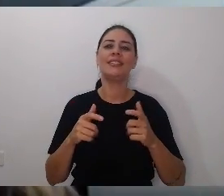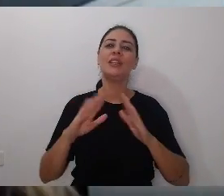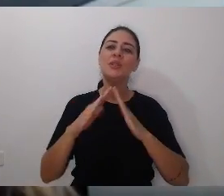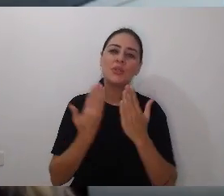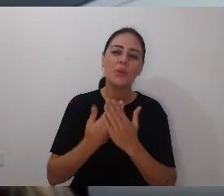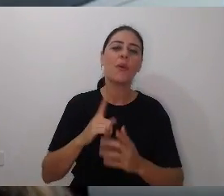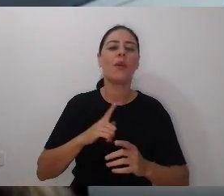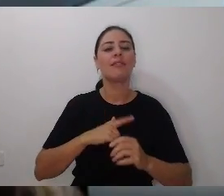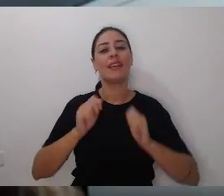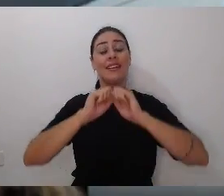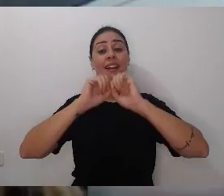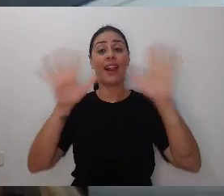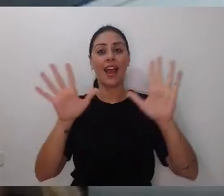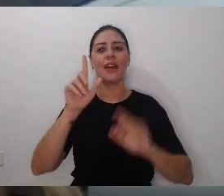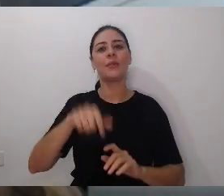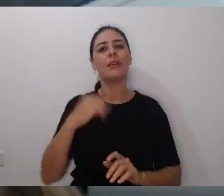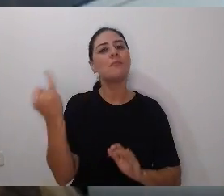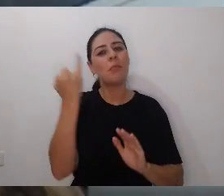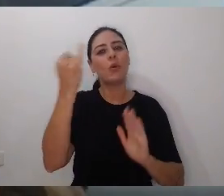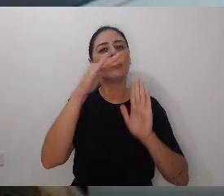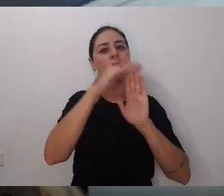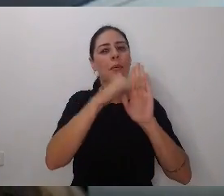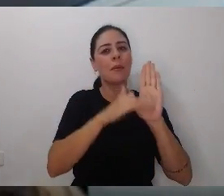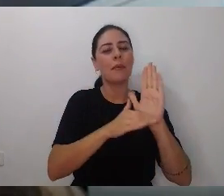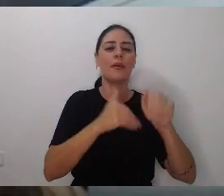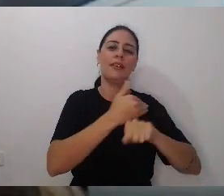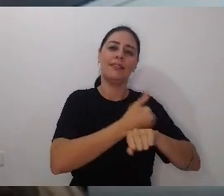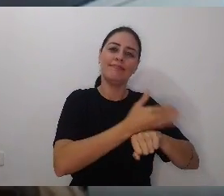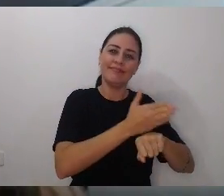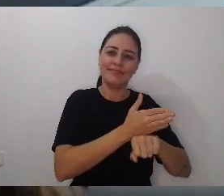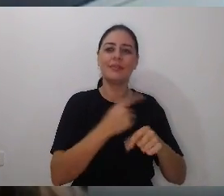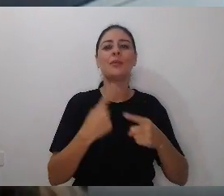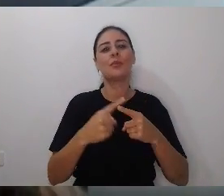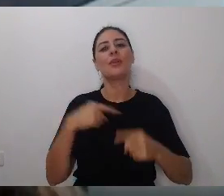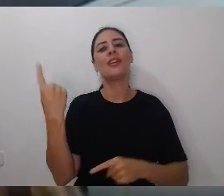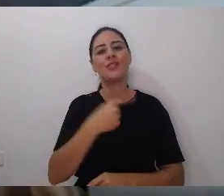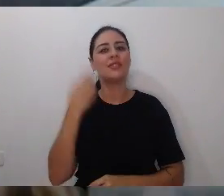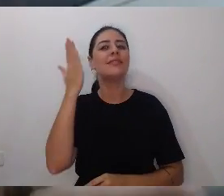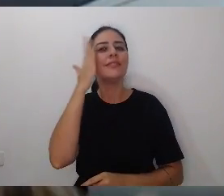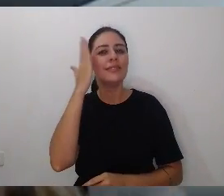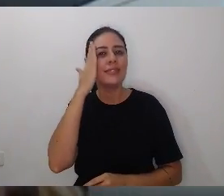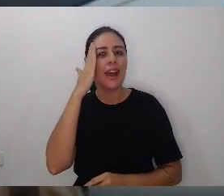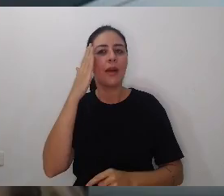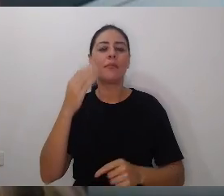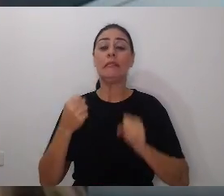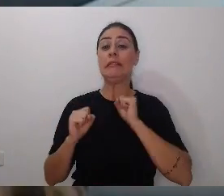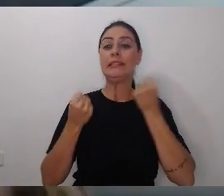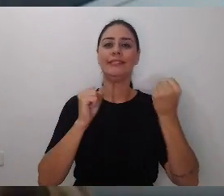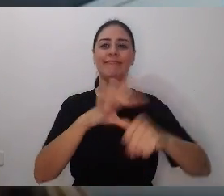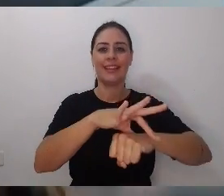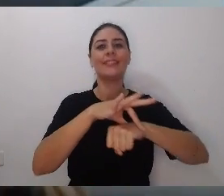bem bacana. Outra questão muito importante que você falou, Luísa, e que nas